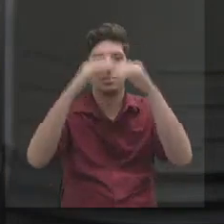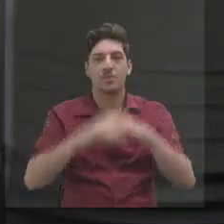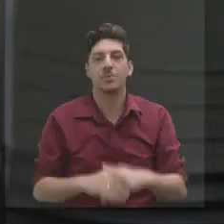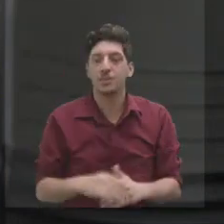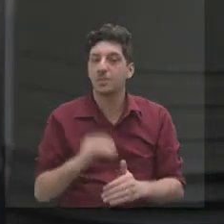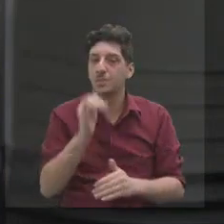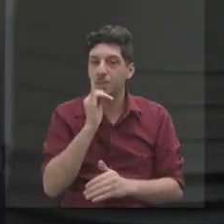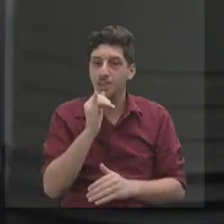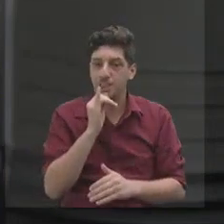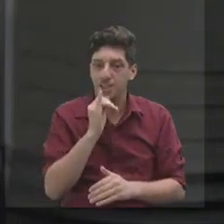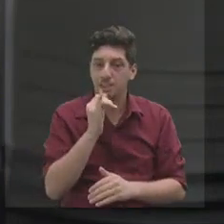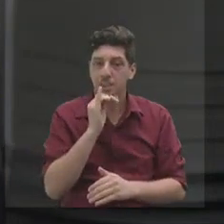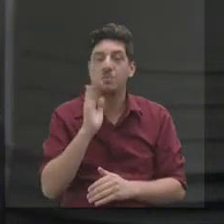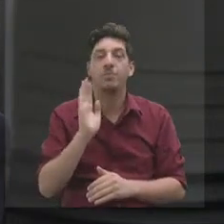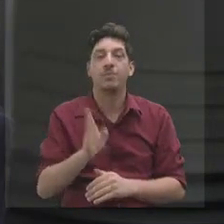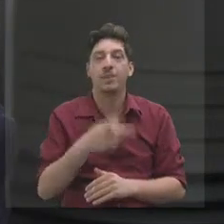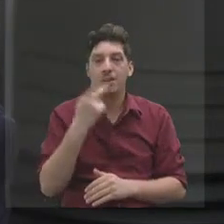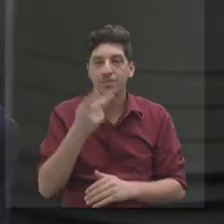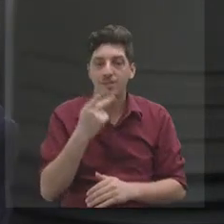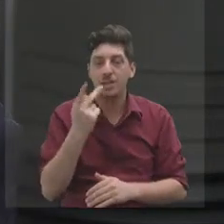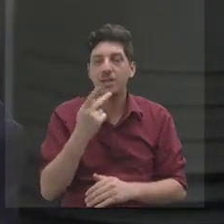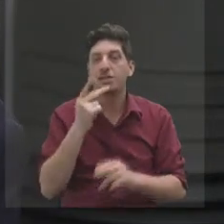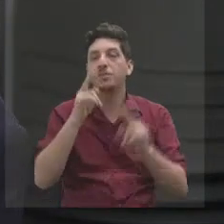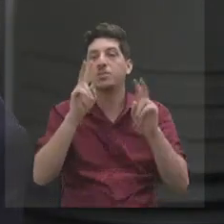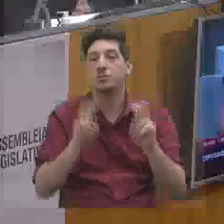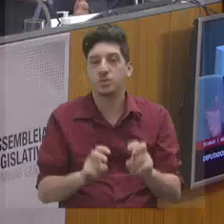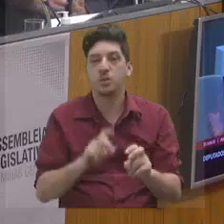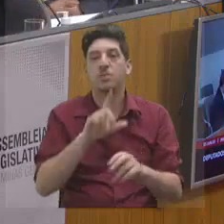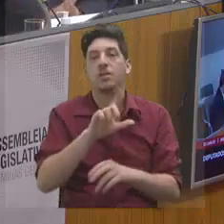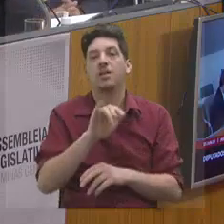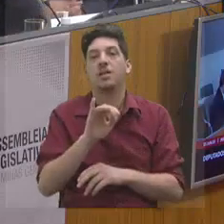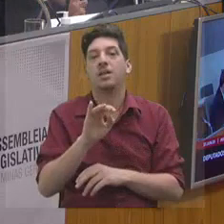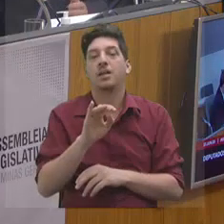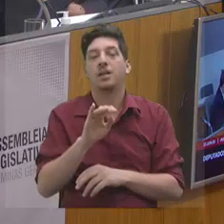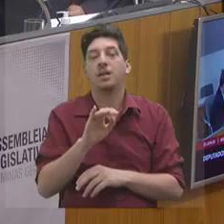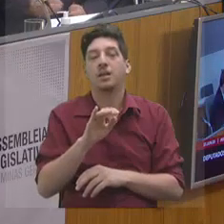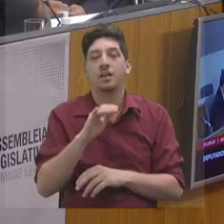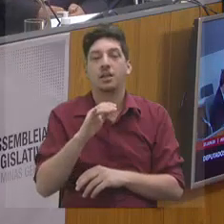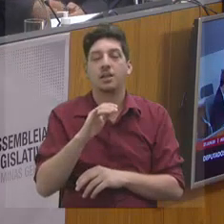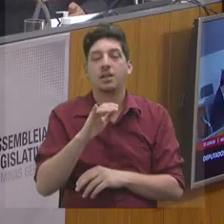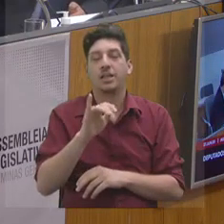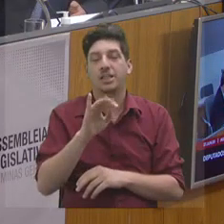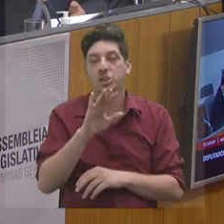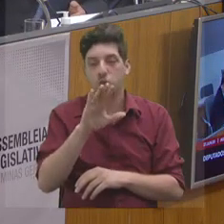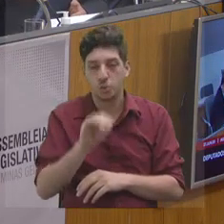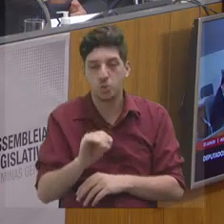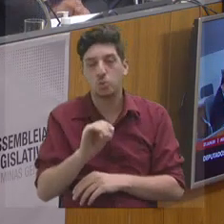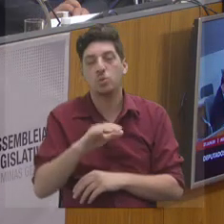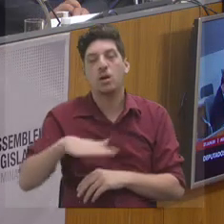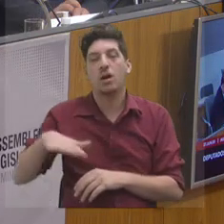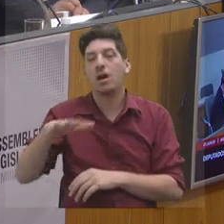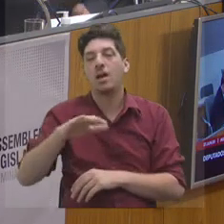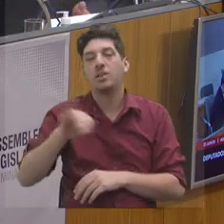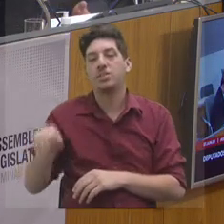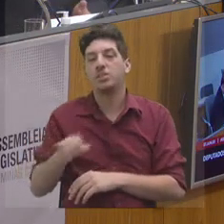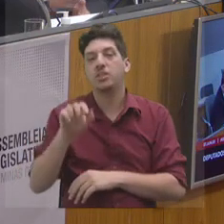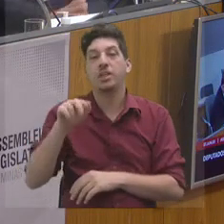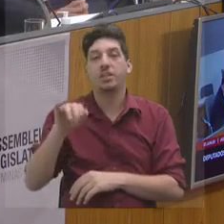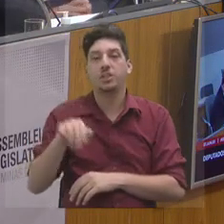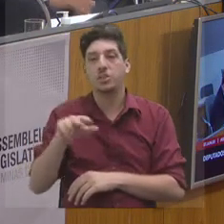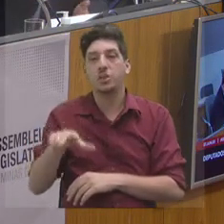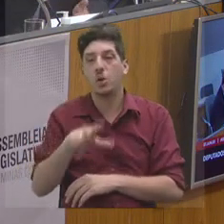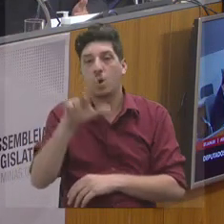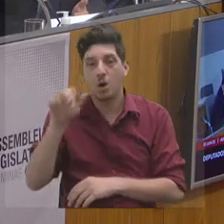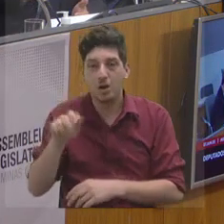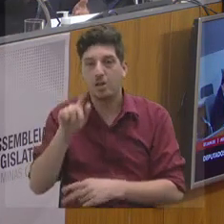por exemplo está sendo falado na questão do lítio lá no Vale de Jequitinhonha na região de Araçuaí Itinga